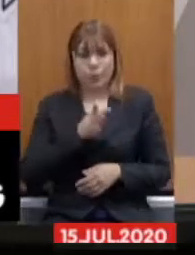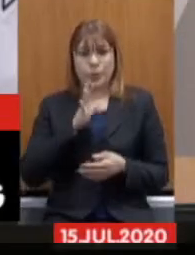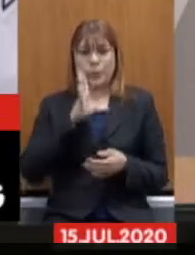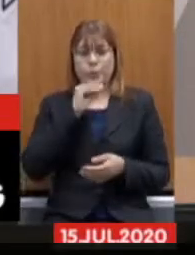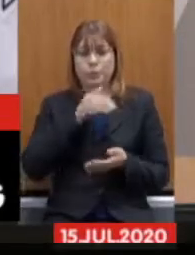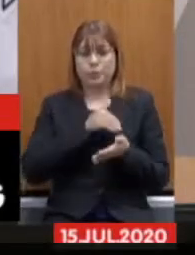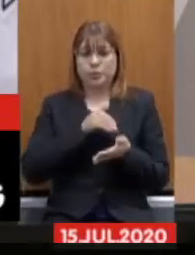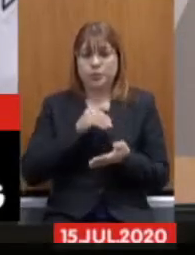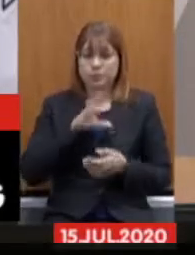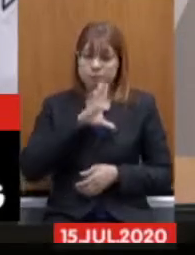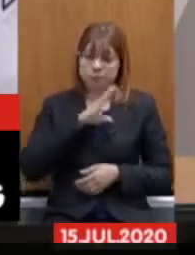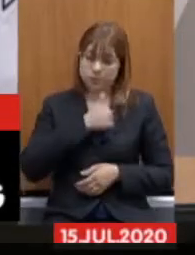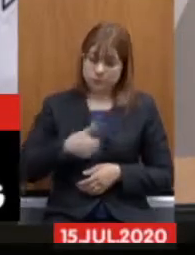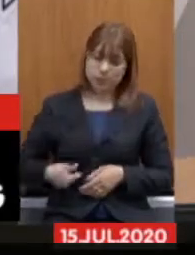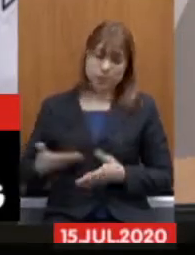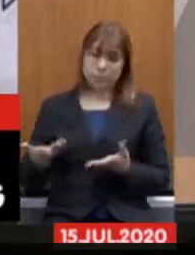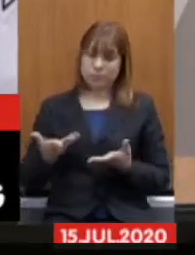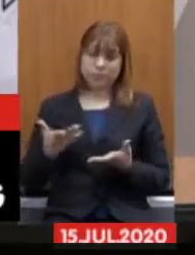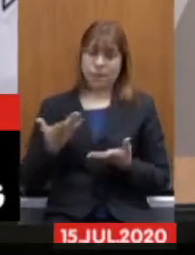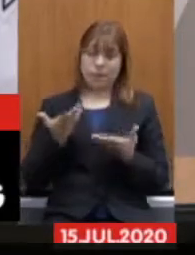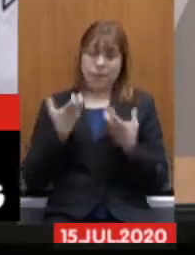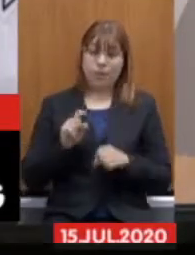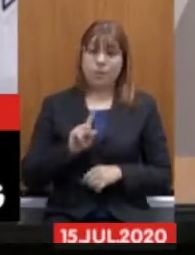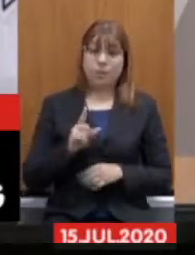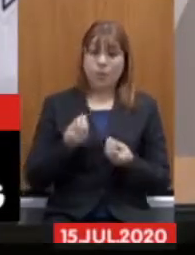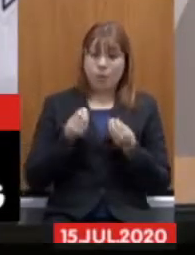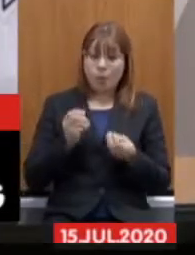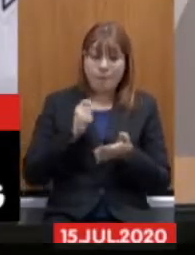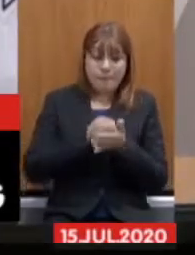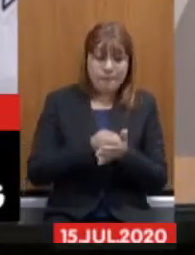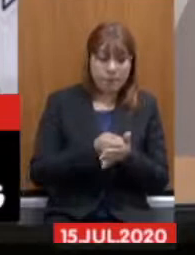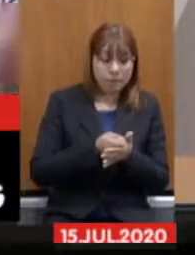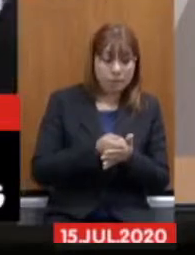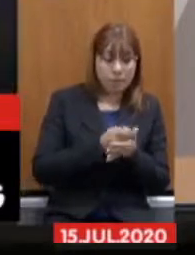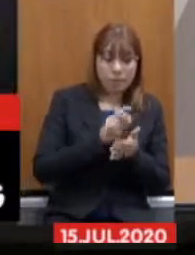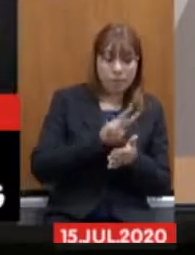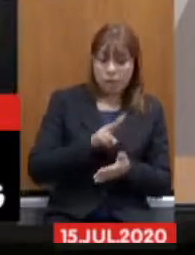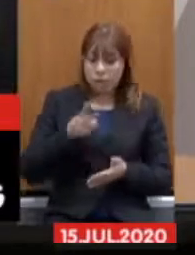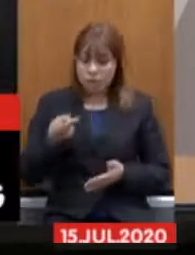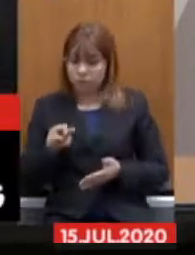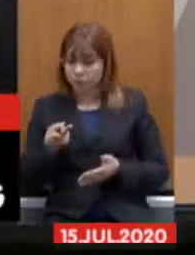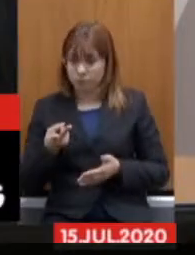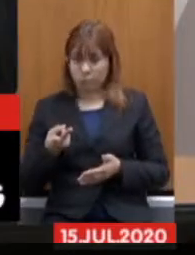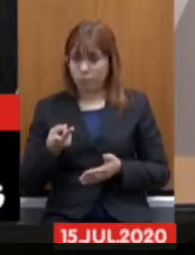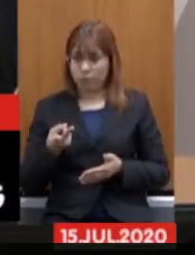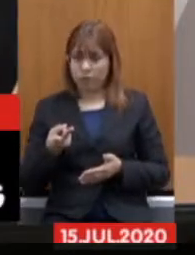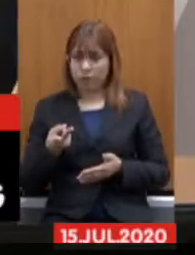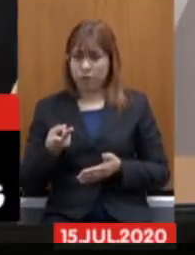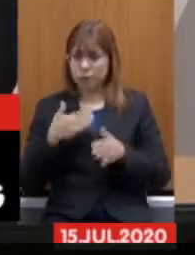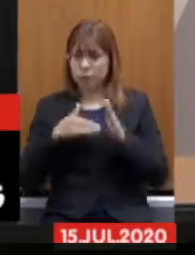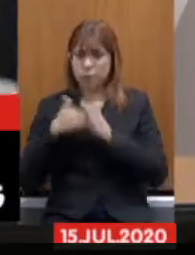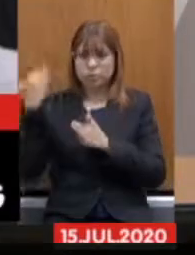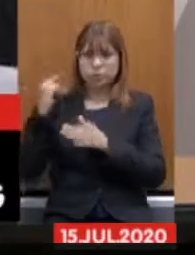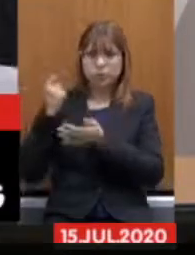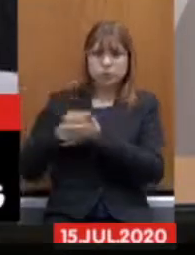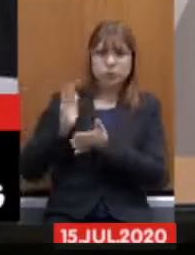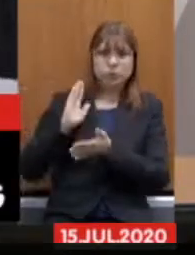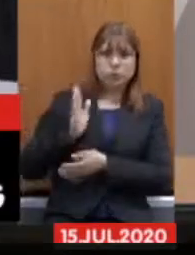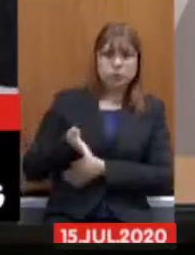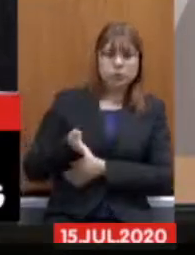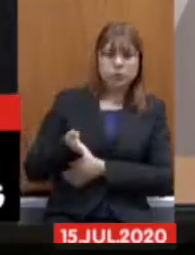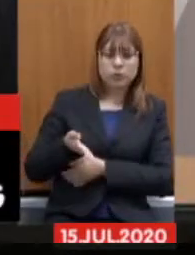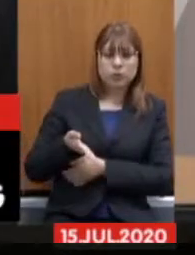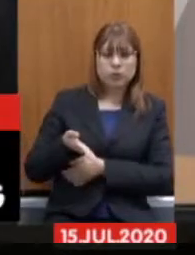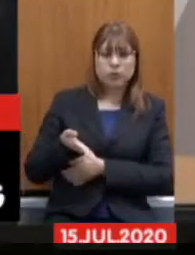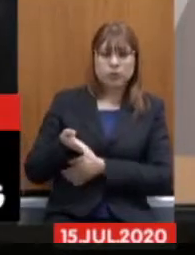pessoa que ganha 10 15 mil paga sobre a totalidade da remuneração ela vai migrar e vai jogar para fora para trás tudo que ela pagou acima